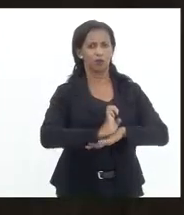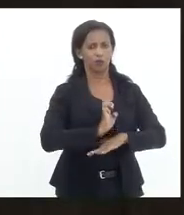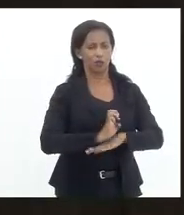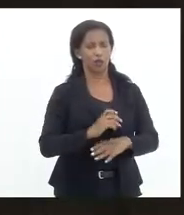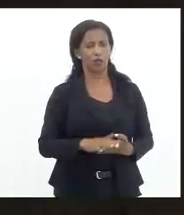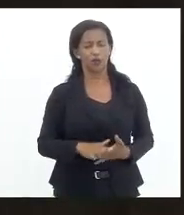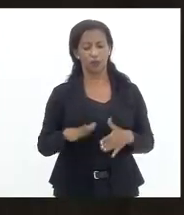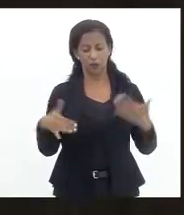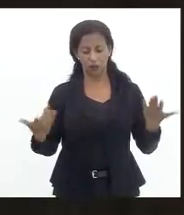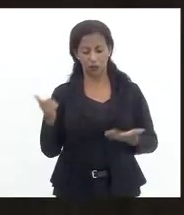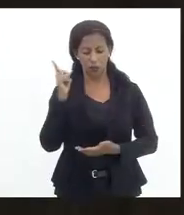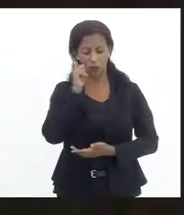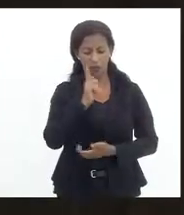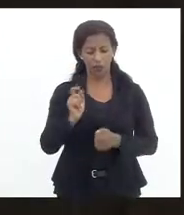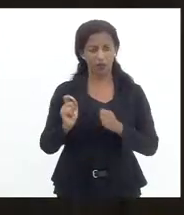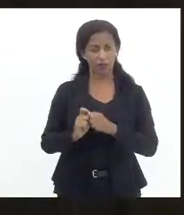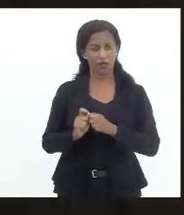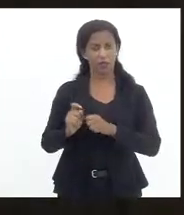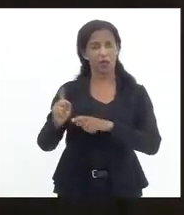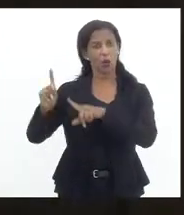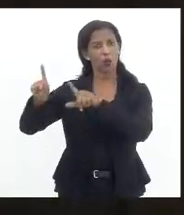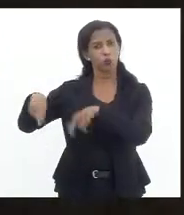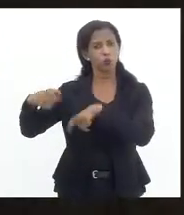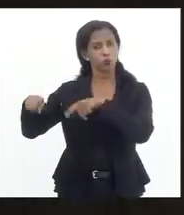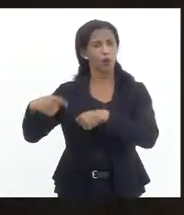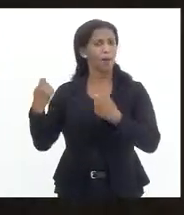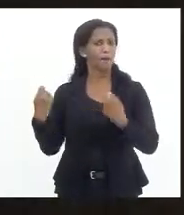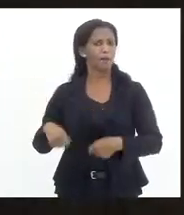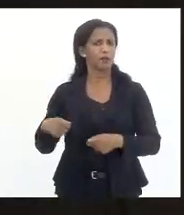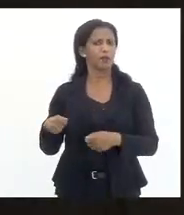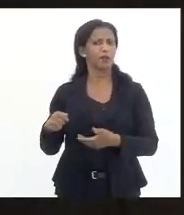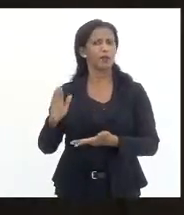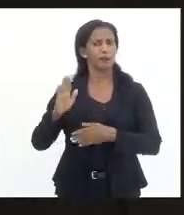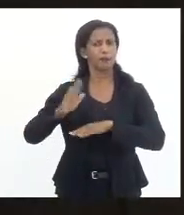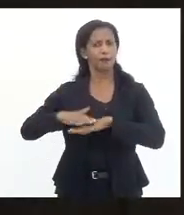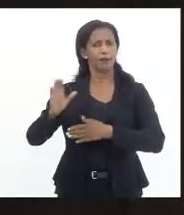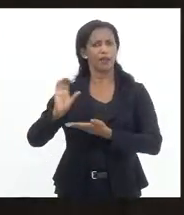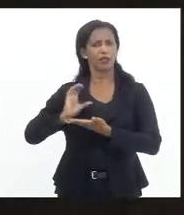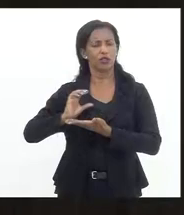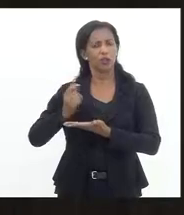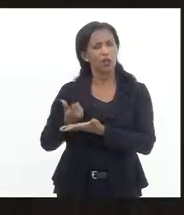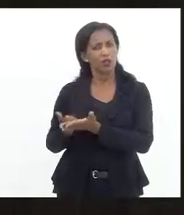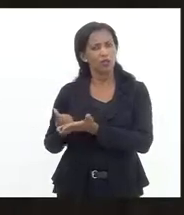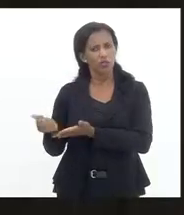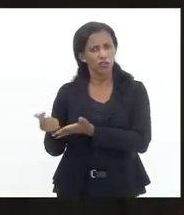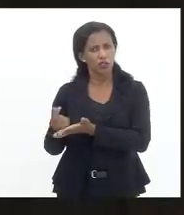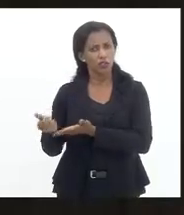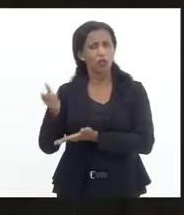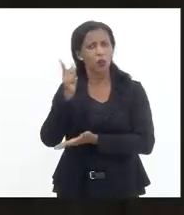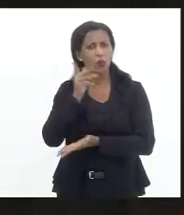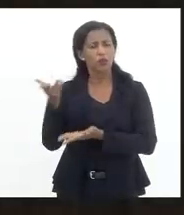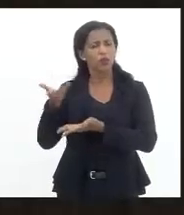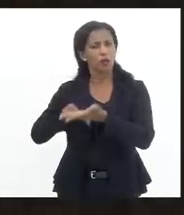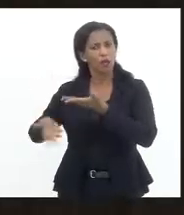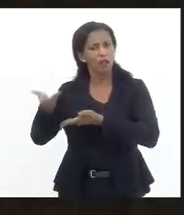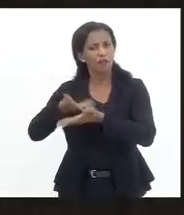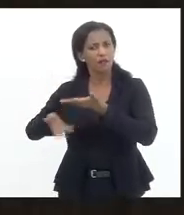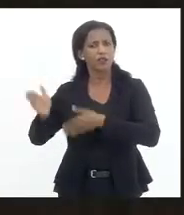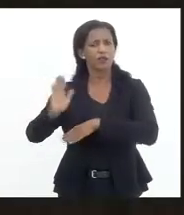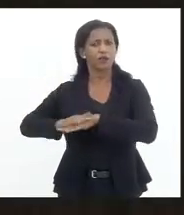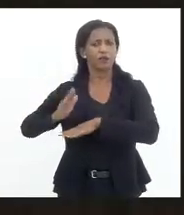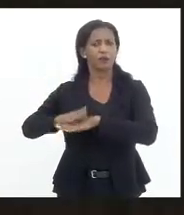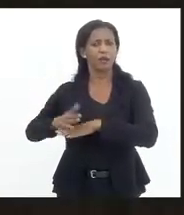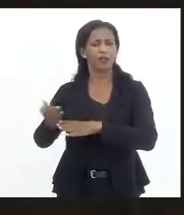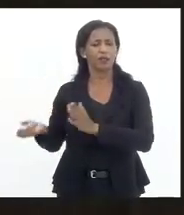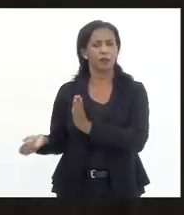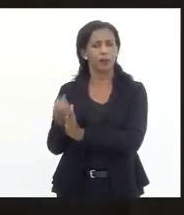Então, assim, a gente consegue fazer com que os produtores tenham mais fluxo de caixas, consigam investir melhor na sua produção